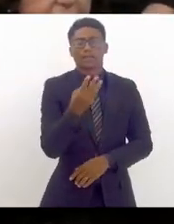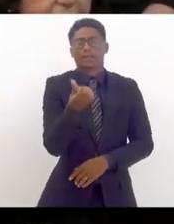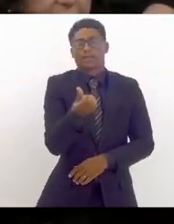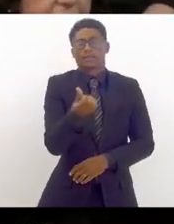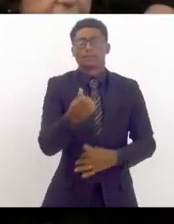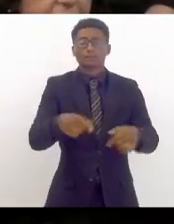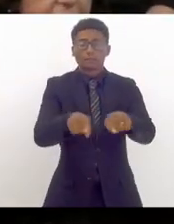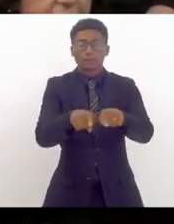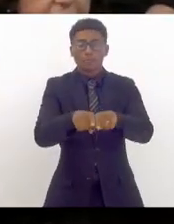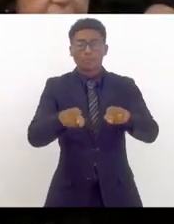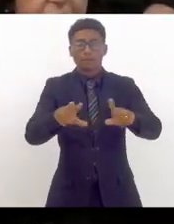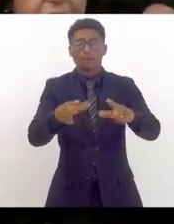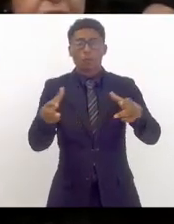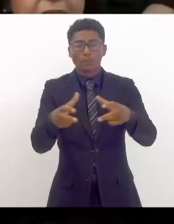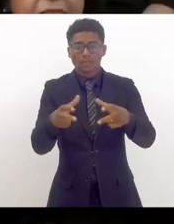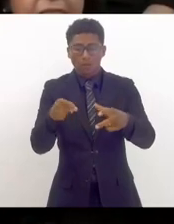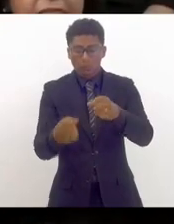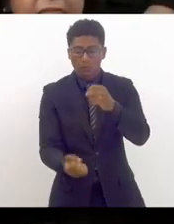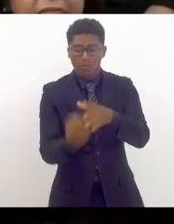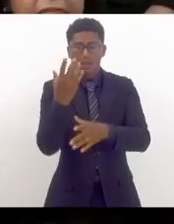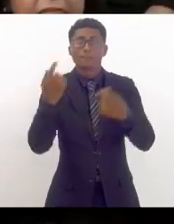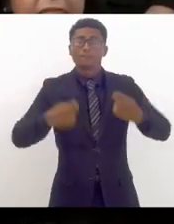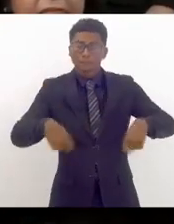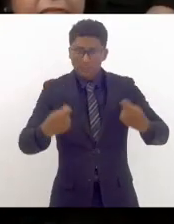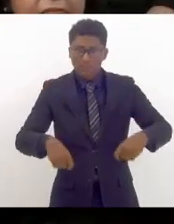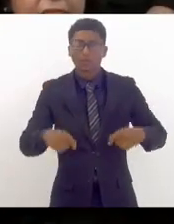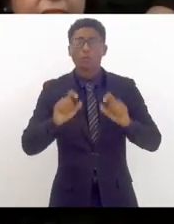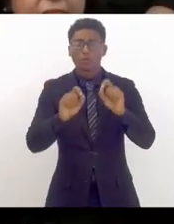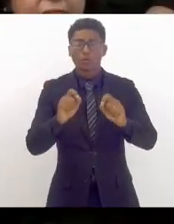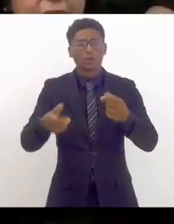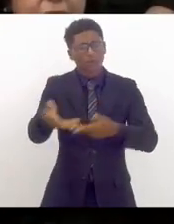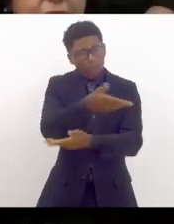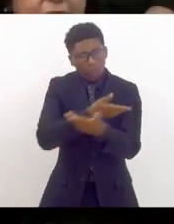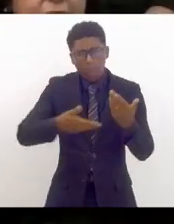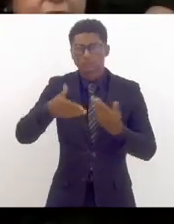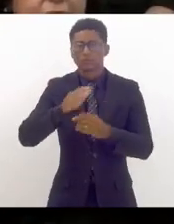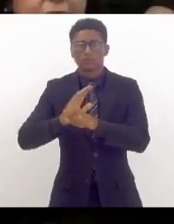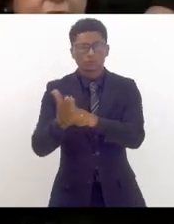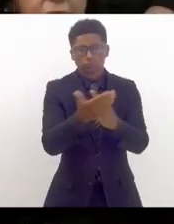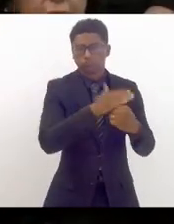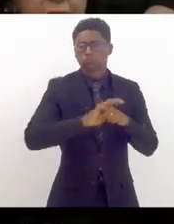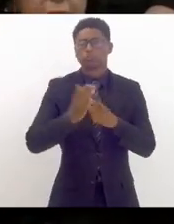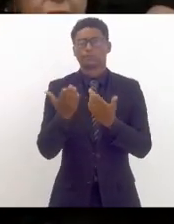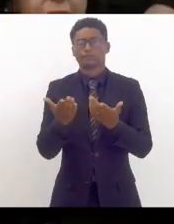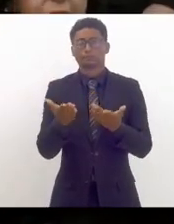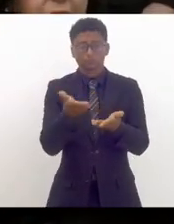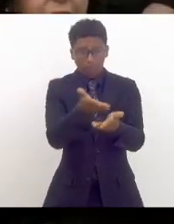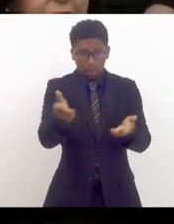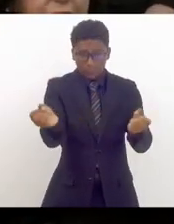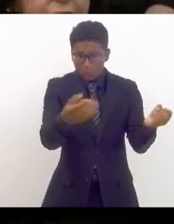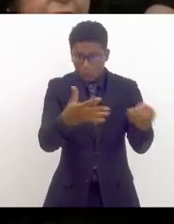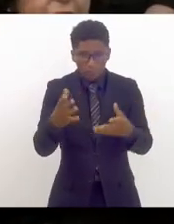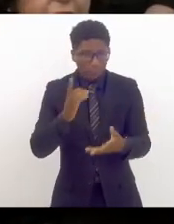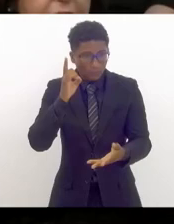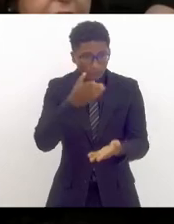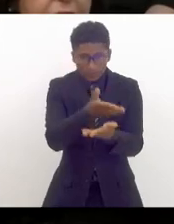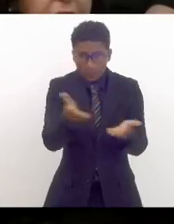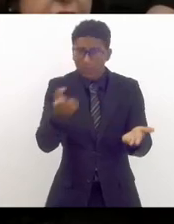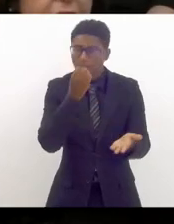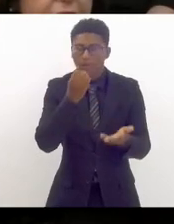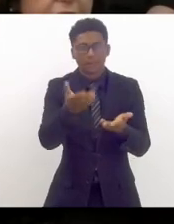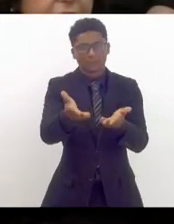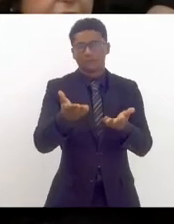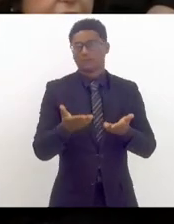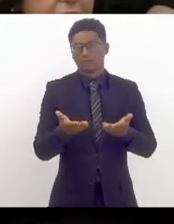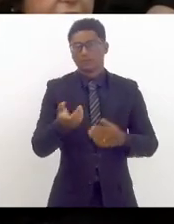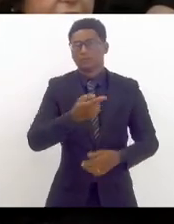aqui, eu falo sobretudo para os novos e novas, muito bem-vindos. Vocês vão rapidamente ver que aqui a